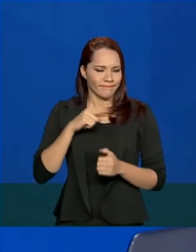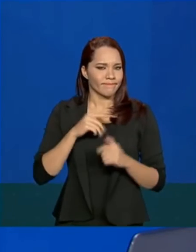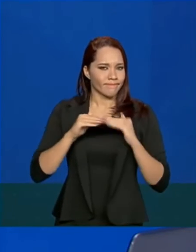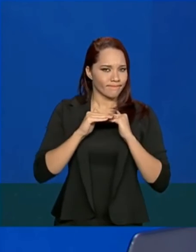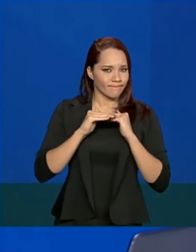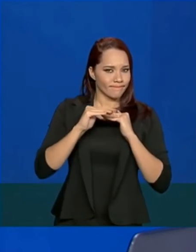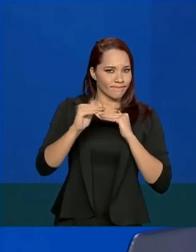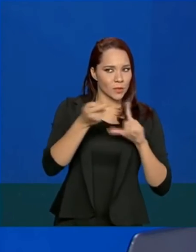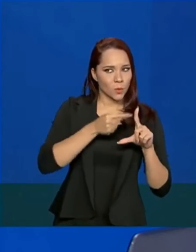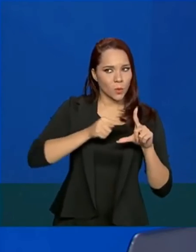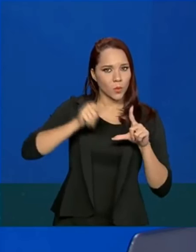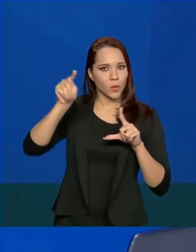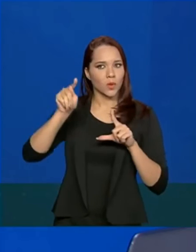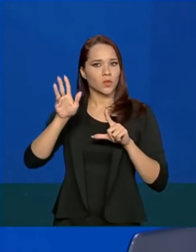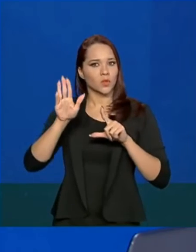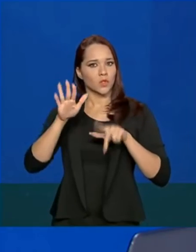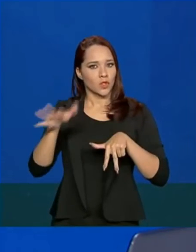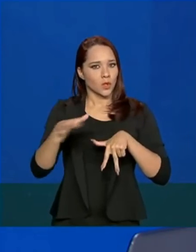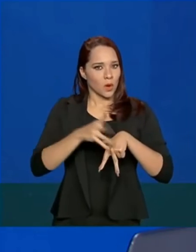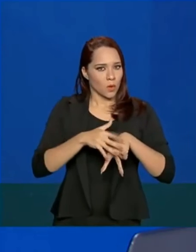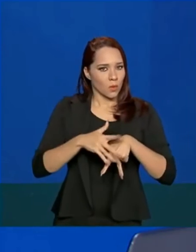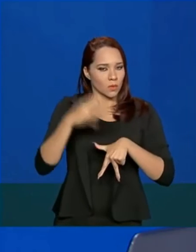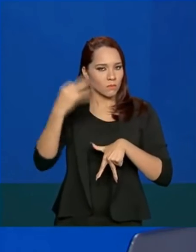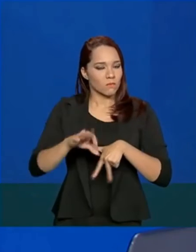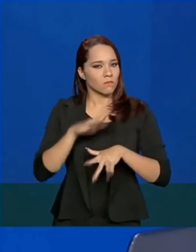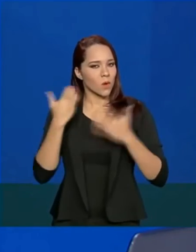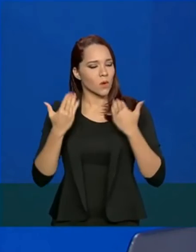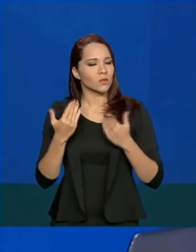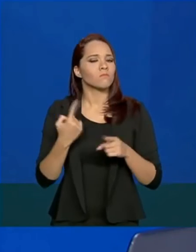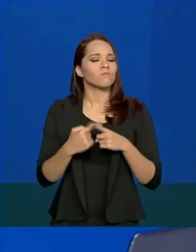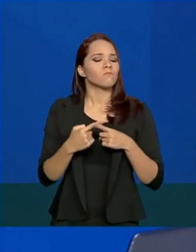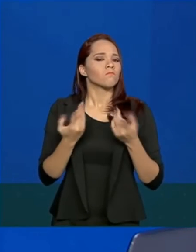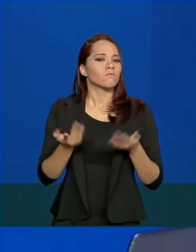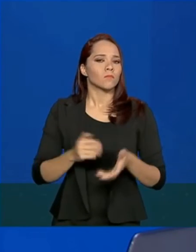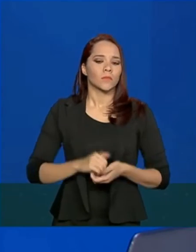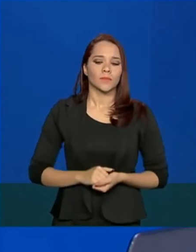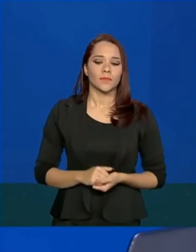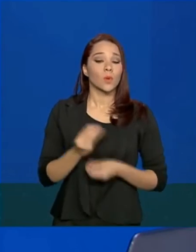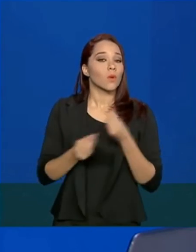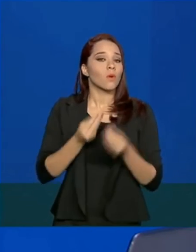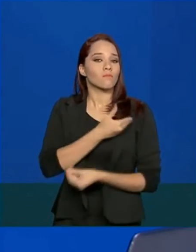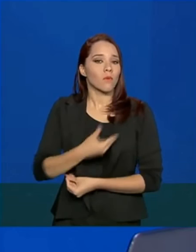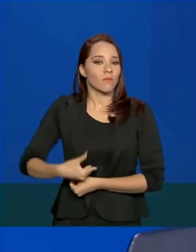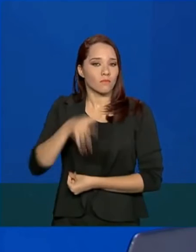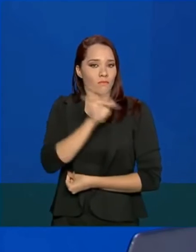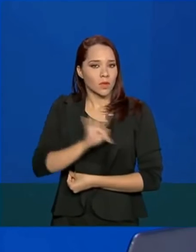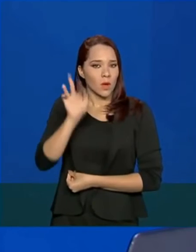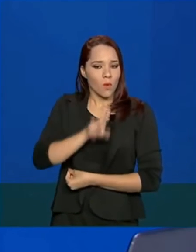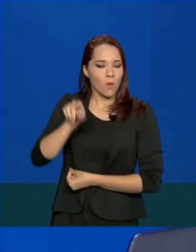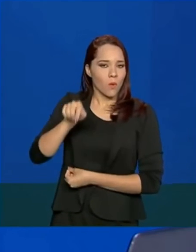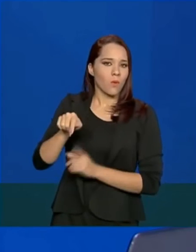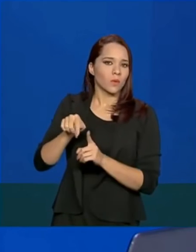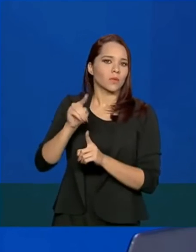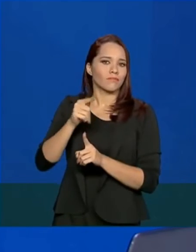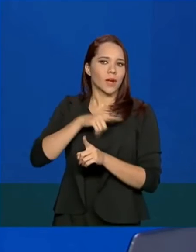estabilização na curva de casos e mortes no Brasil? Quais motivos podem explicar isso? Como o governo federal usa esse cenário